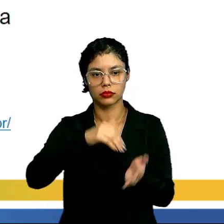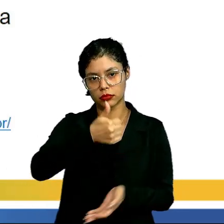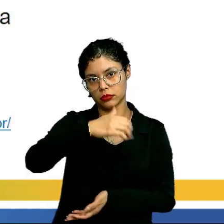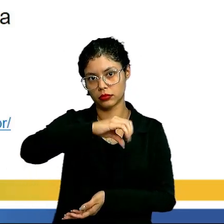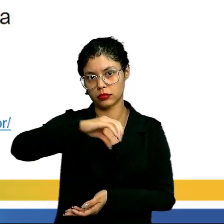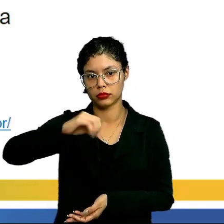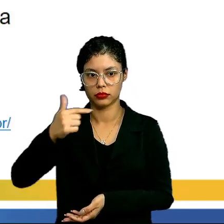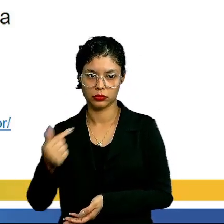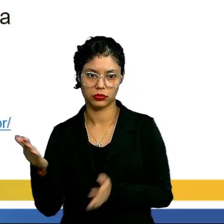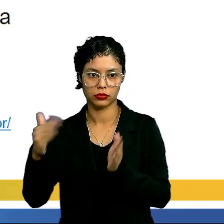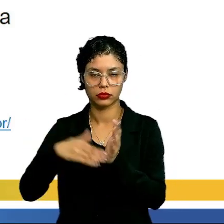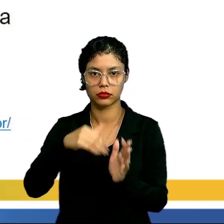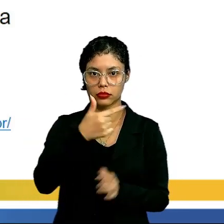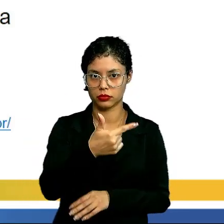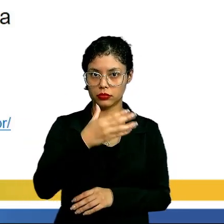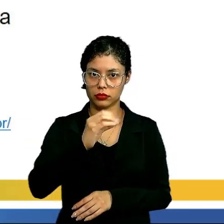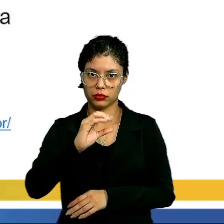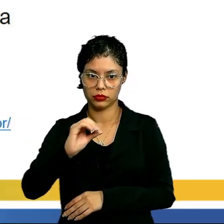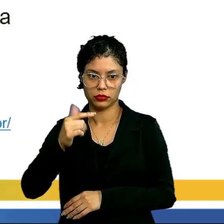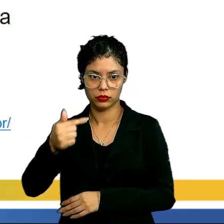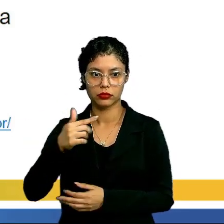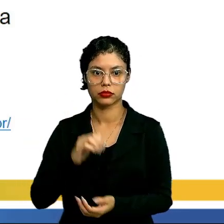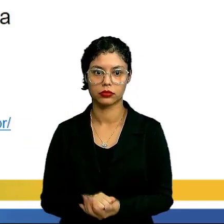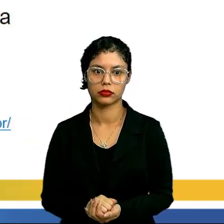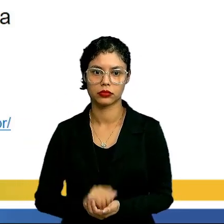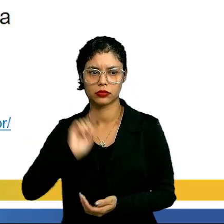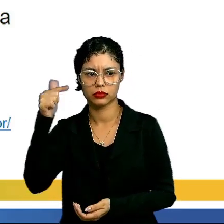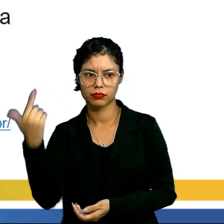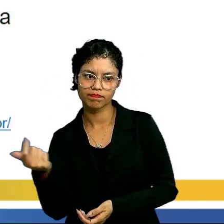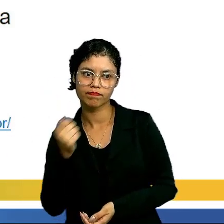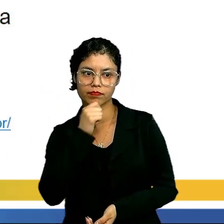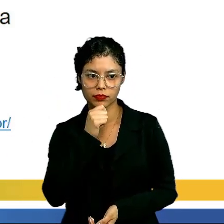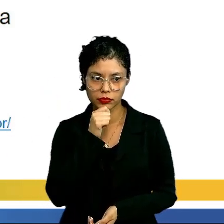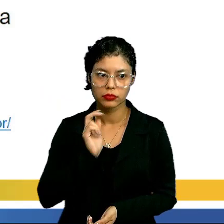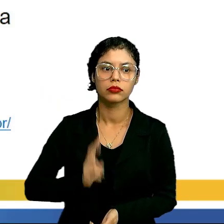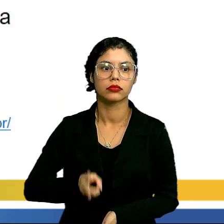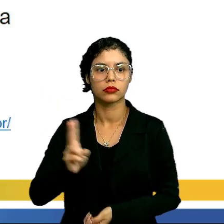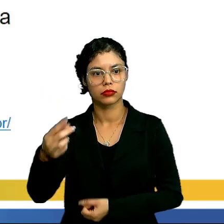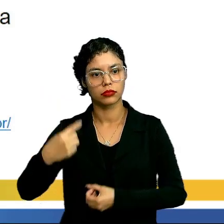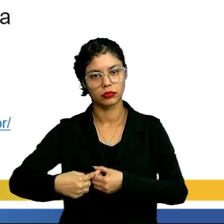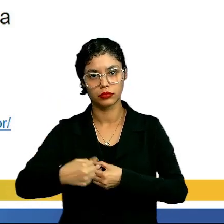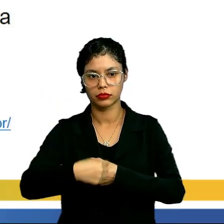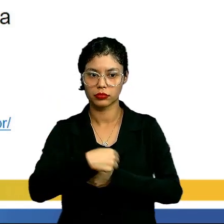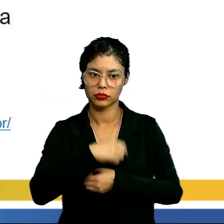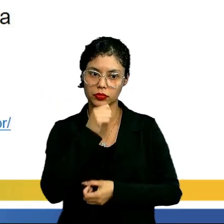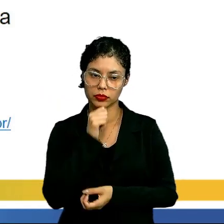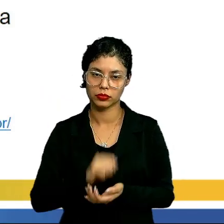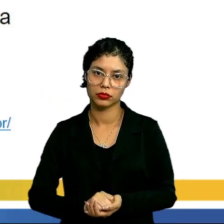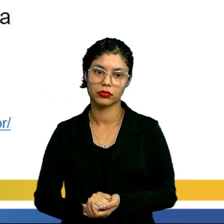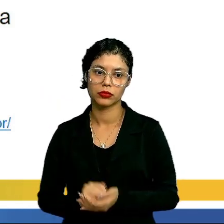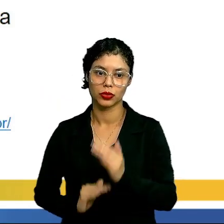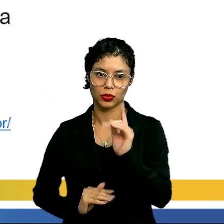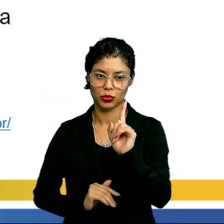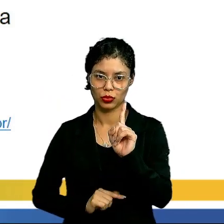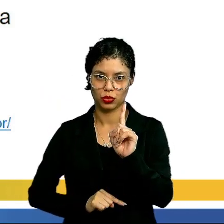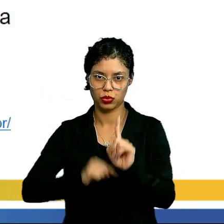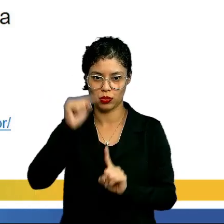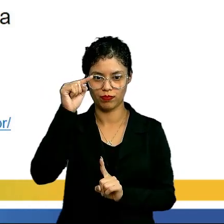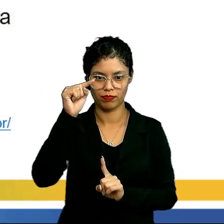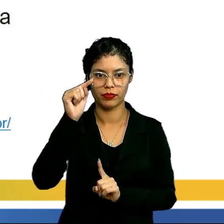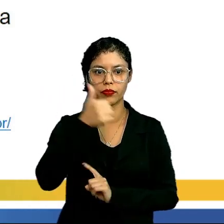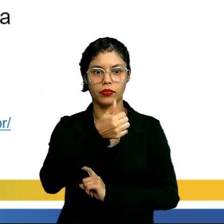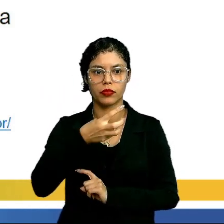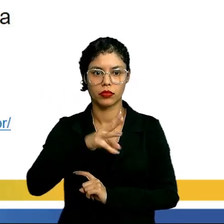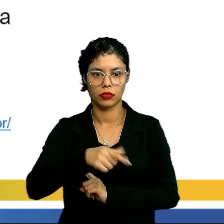entre 1997 e 2007. Por outro lado, as ocorrências em municípios no interior subiram